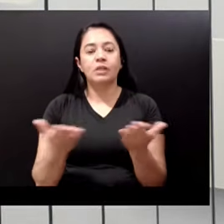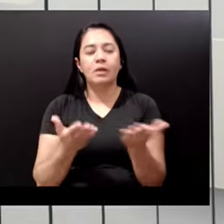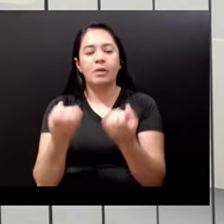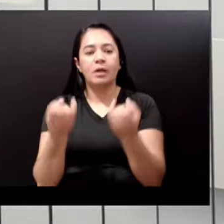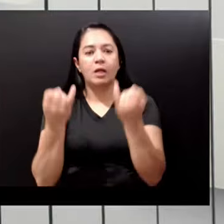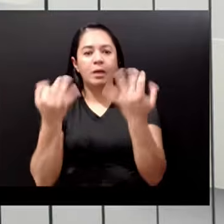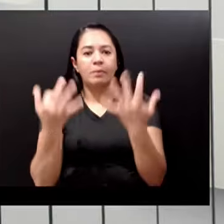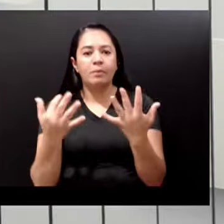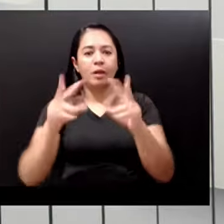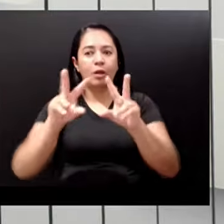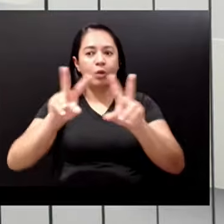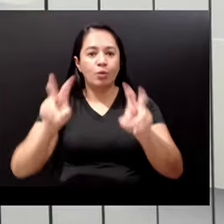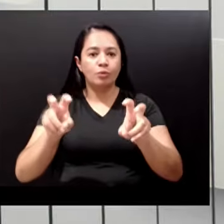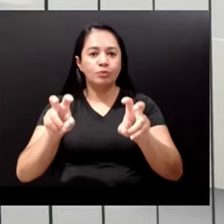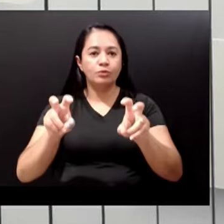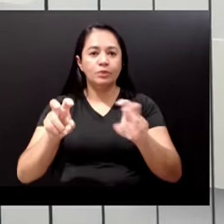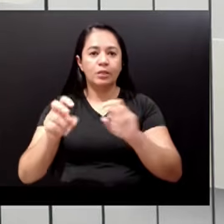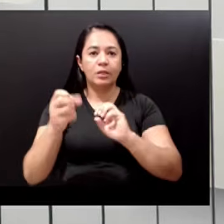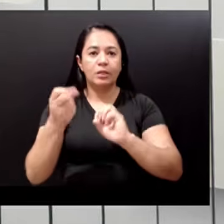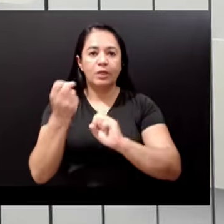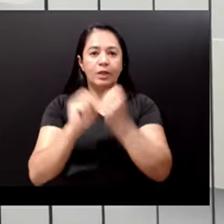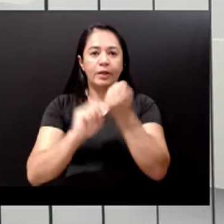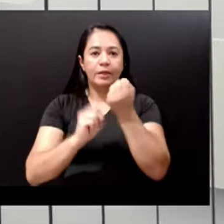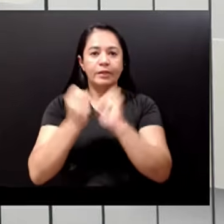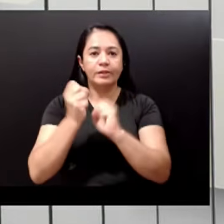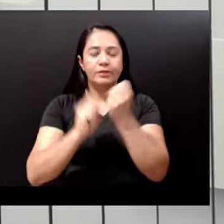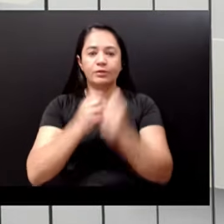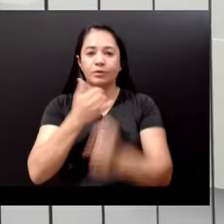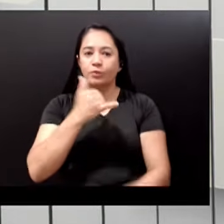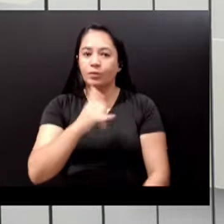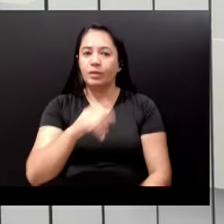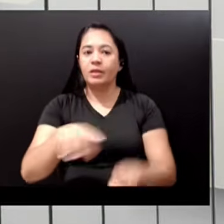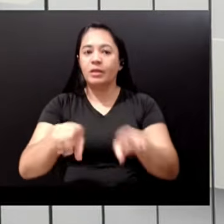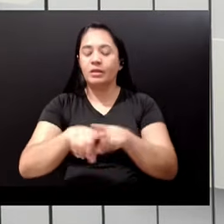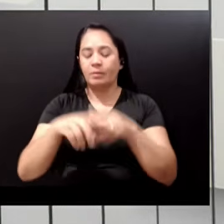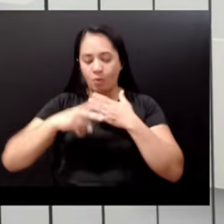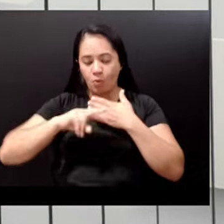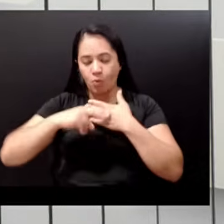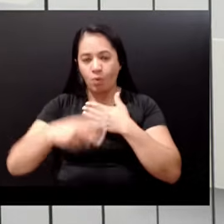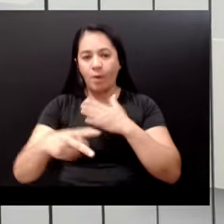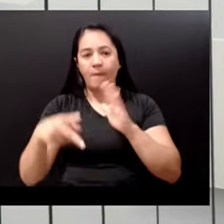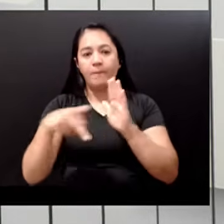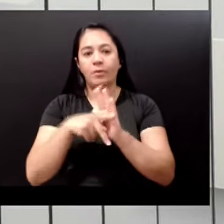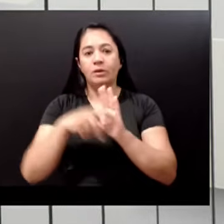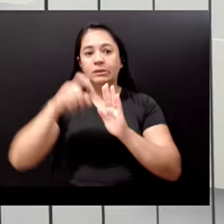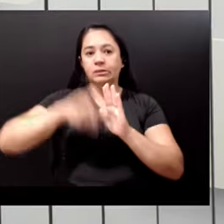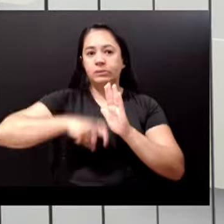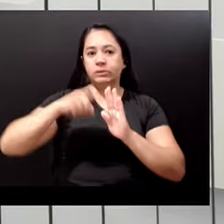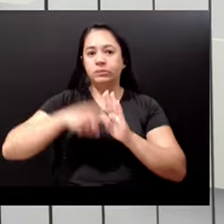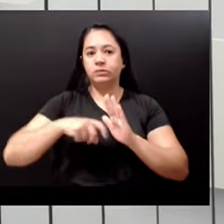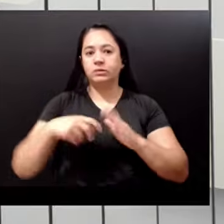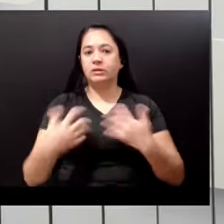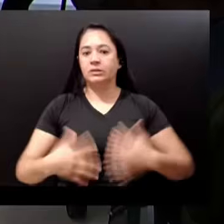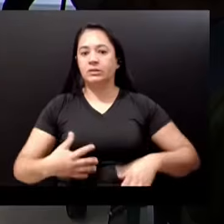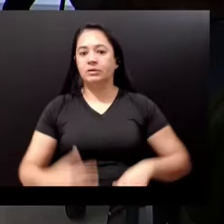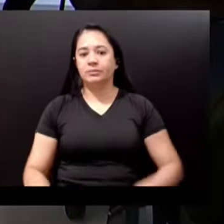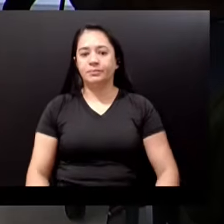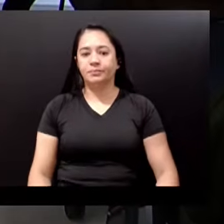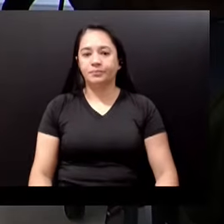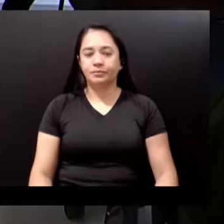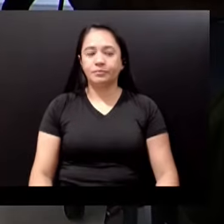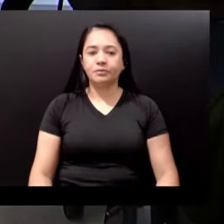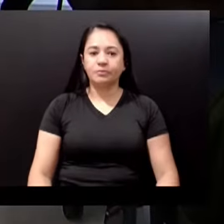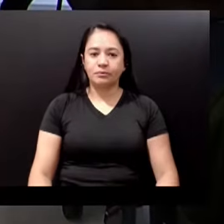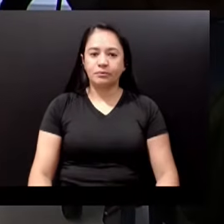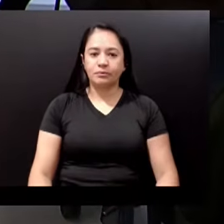à indústria eletroeletrônica e impactos do tarifaço para a RMC. O encontro